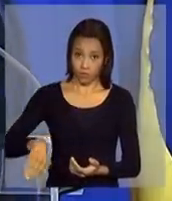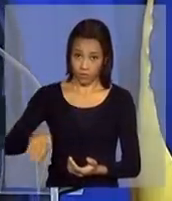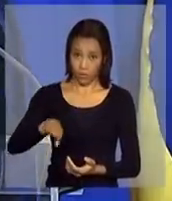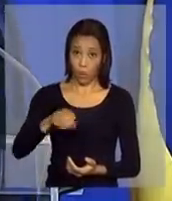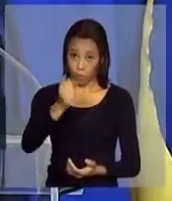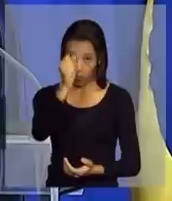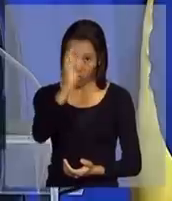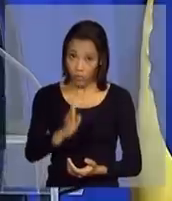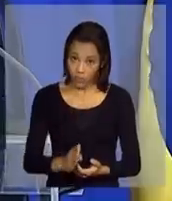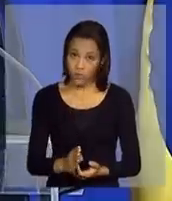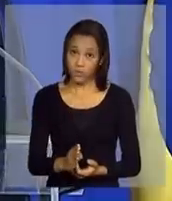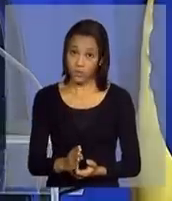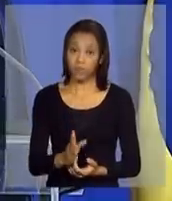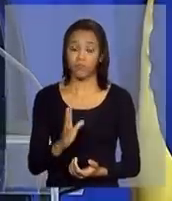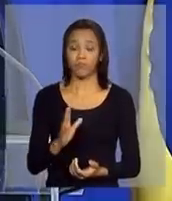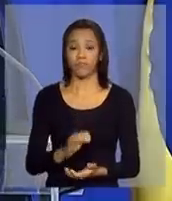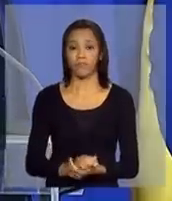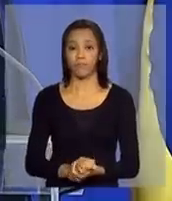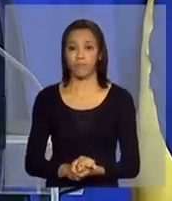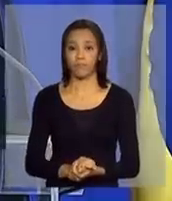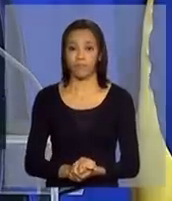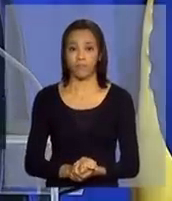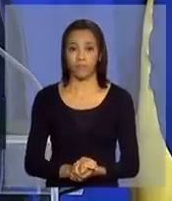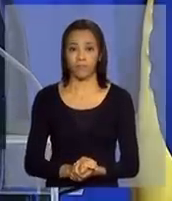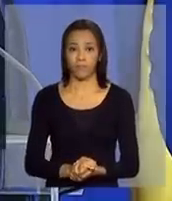o Brasil considera que